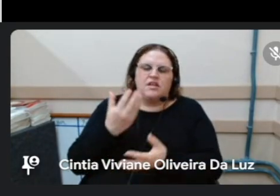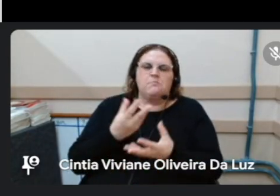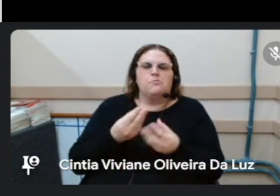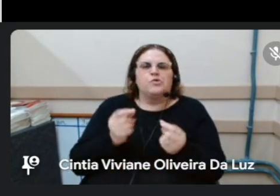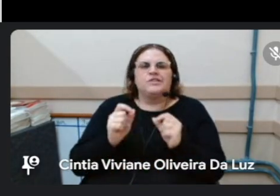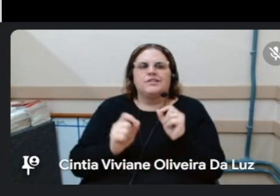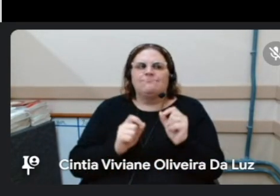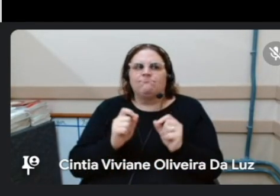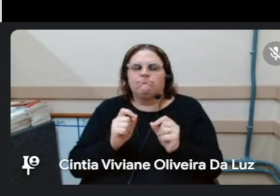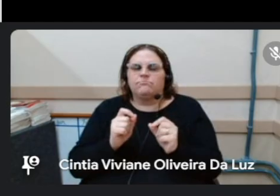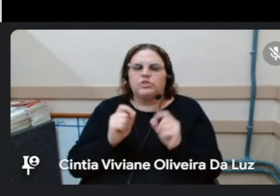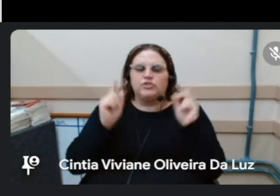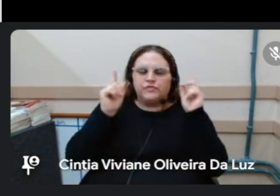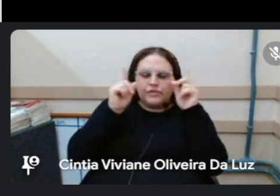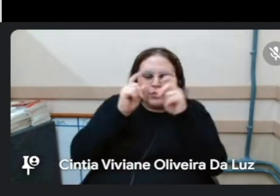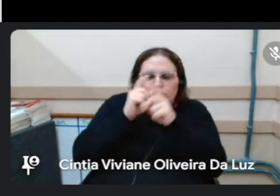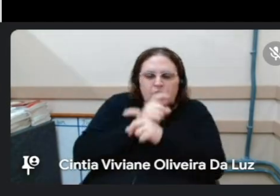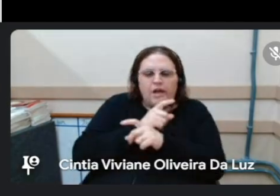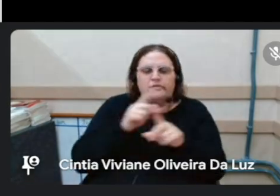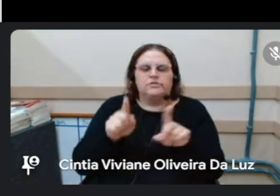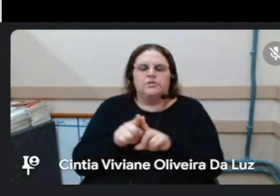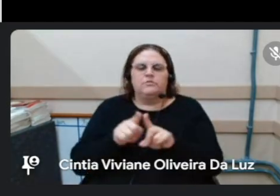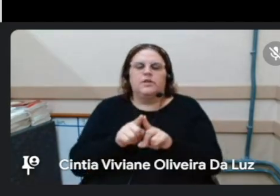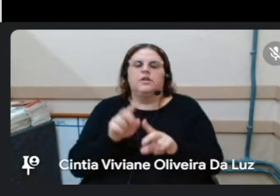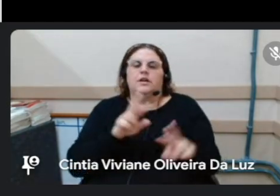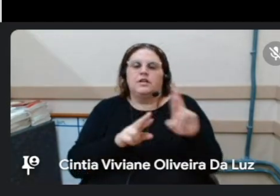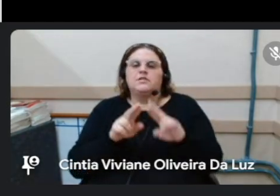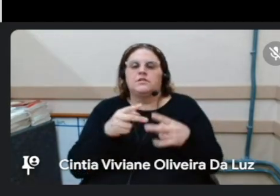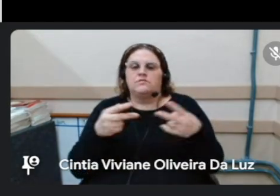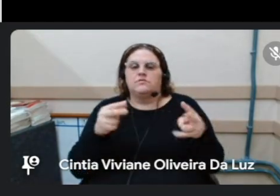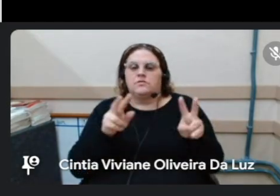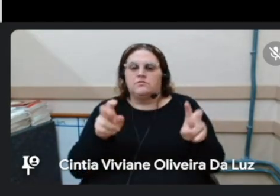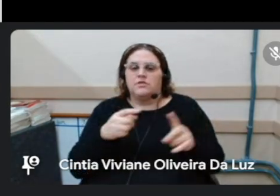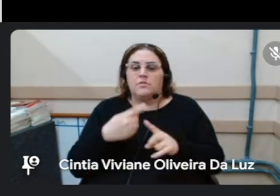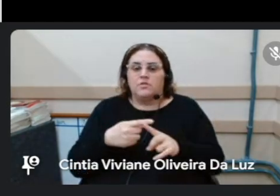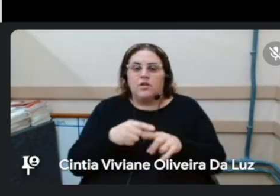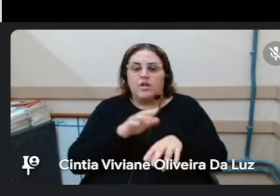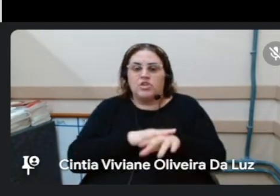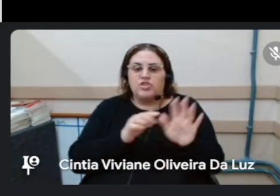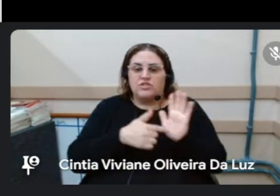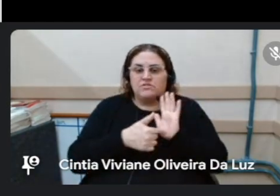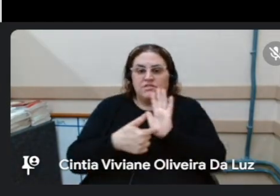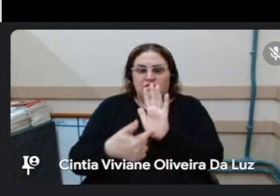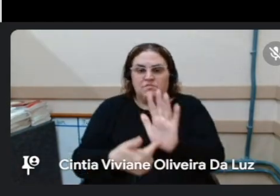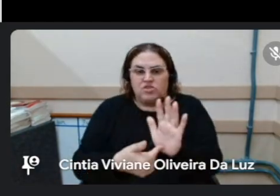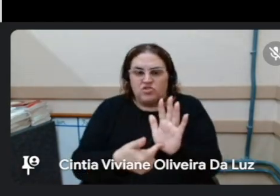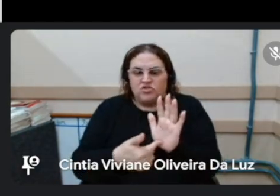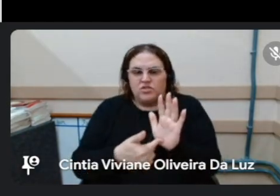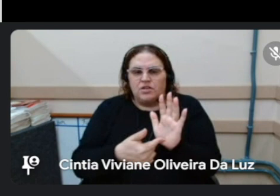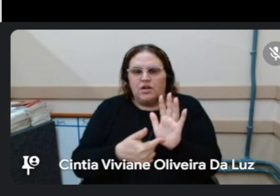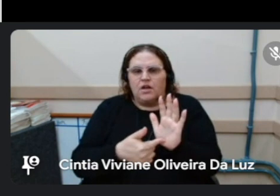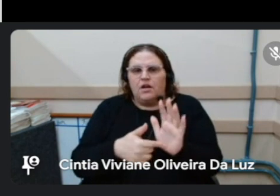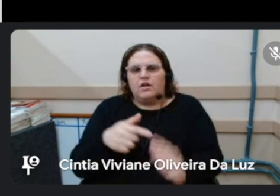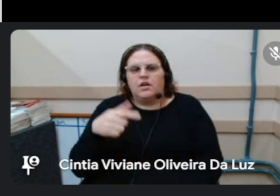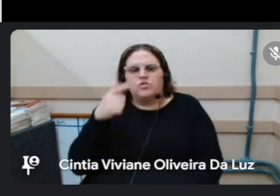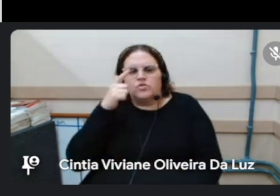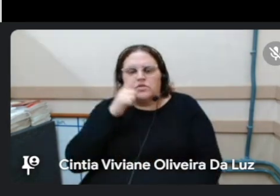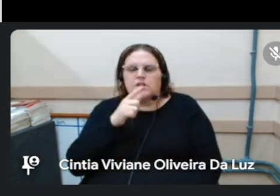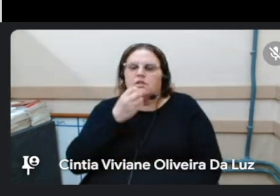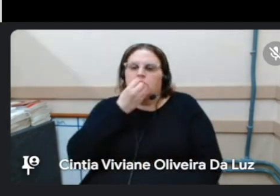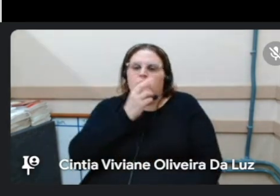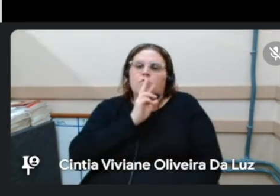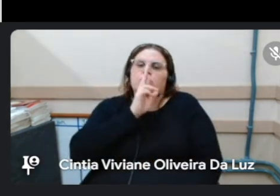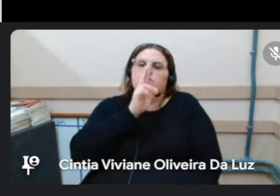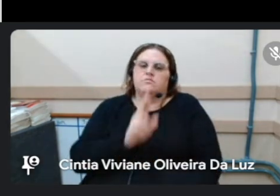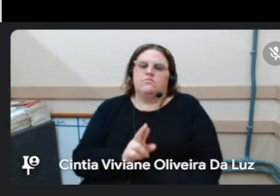dificuldade em função disso para que na transmissão para que a gente consiga um bom resultado né